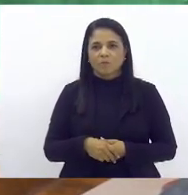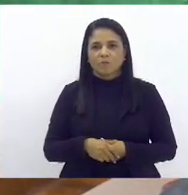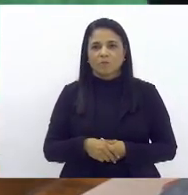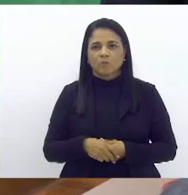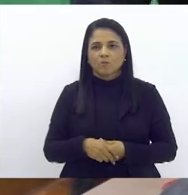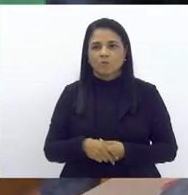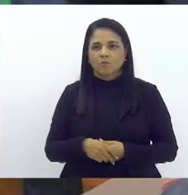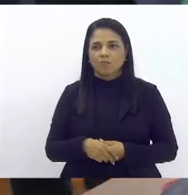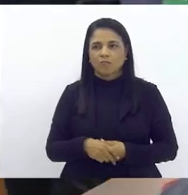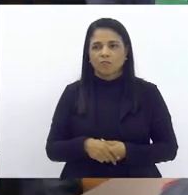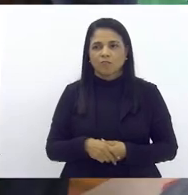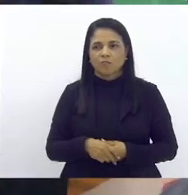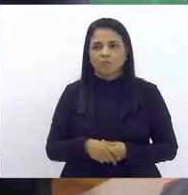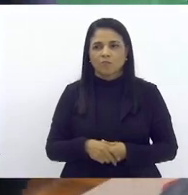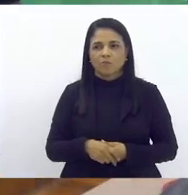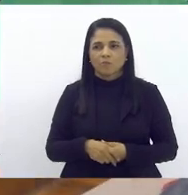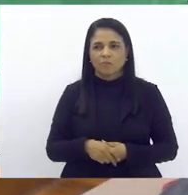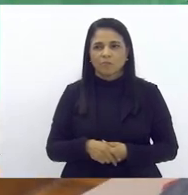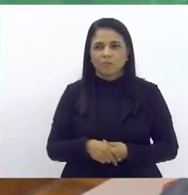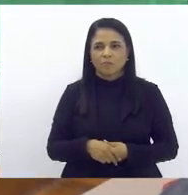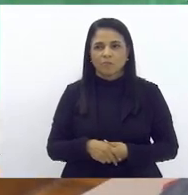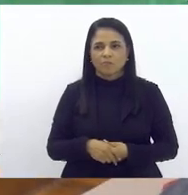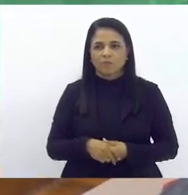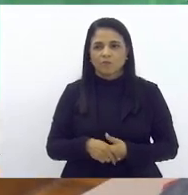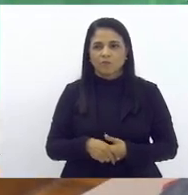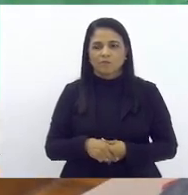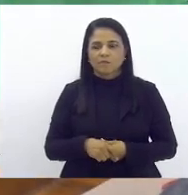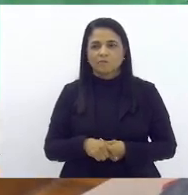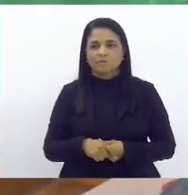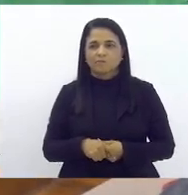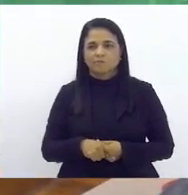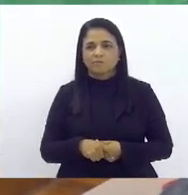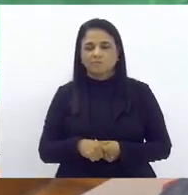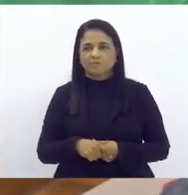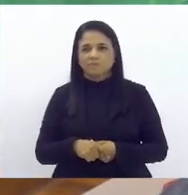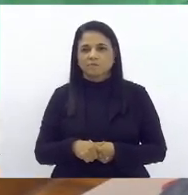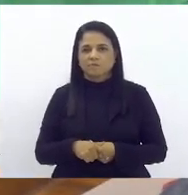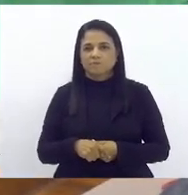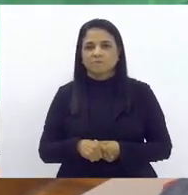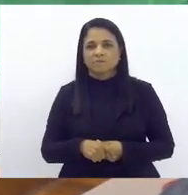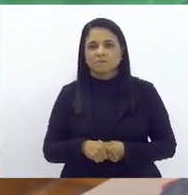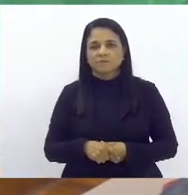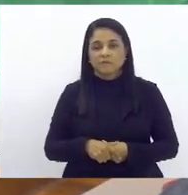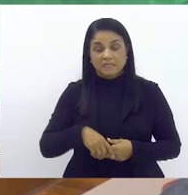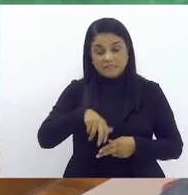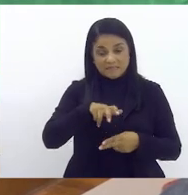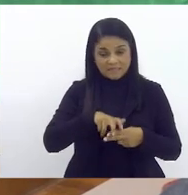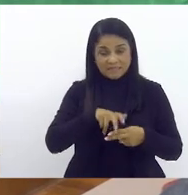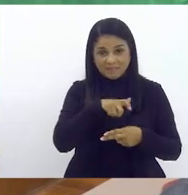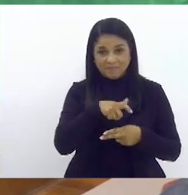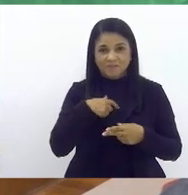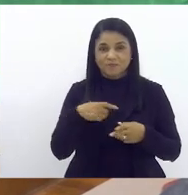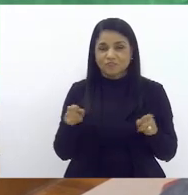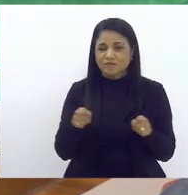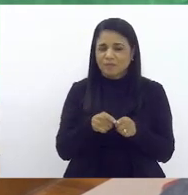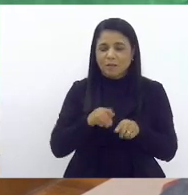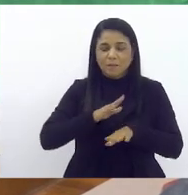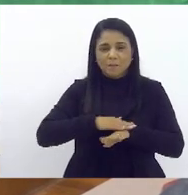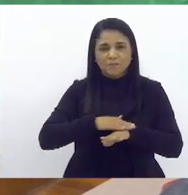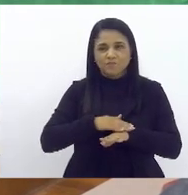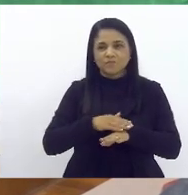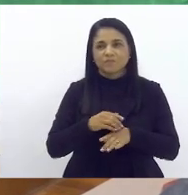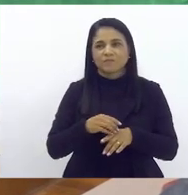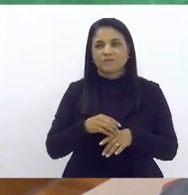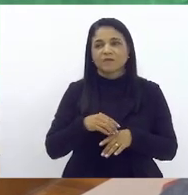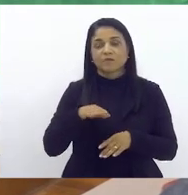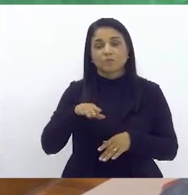Ali, senta ali, Tiago. Senta, faz a mesa. Isso. Nosso tempo está curtinho, mas Thiago tem a palavra. Depois